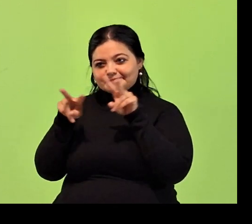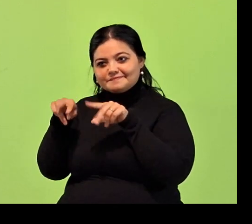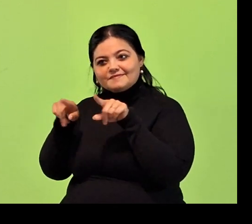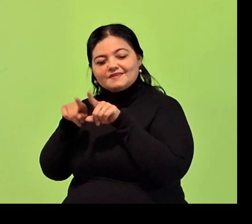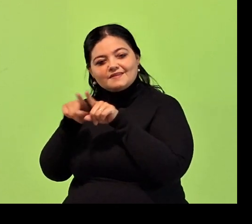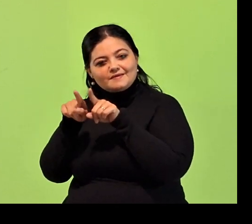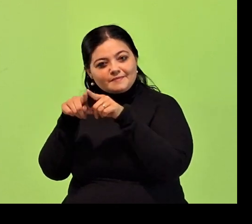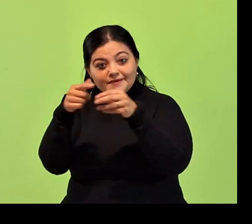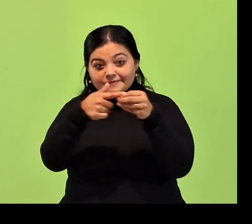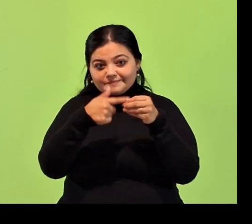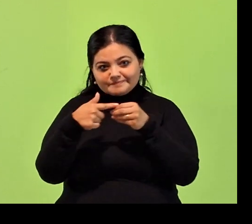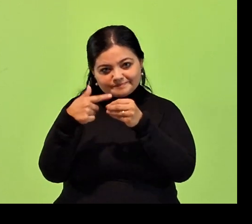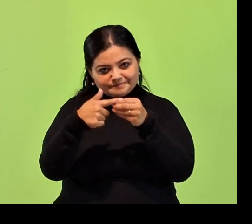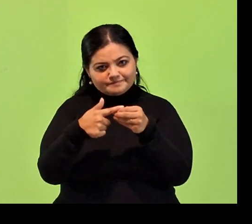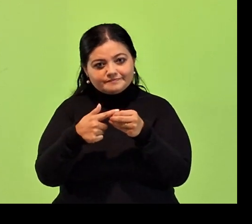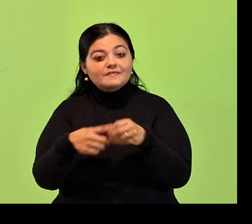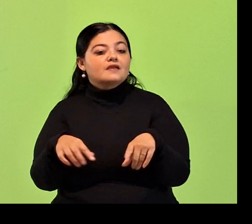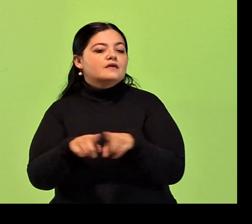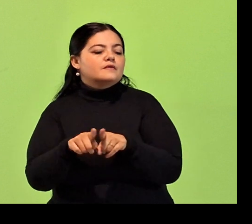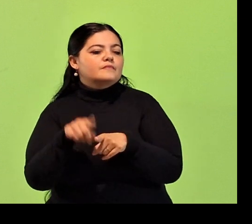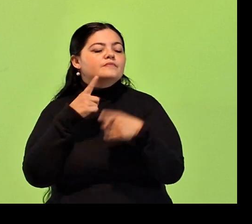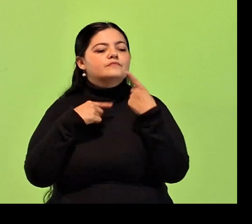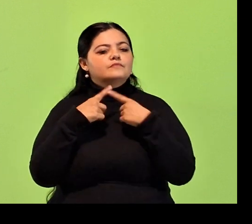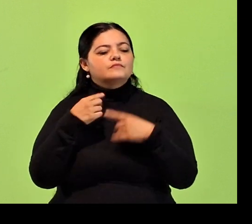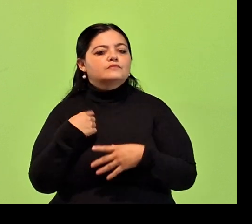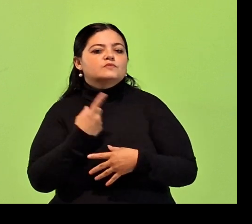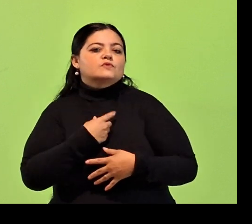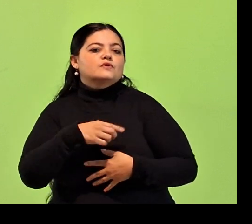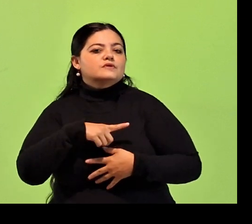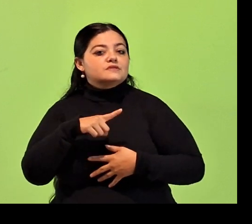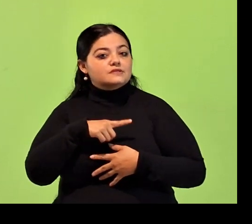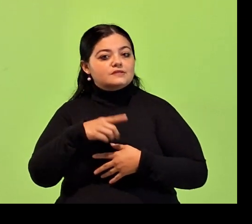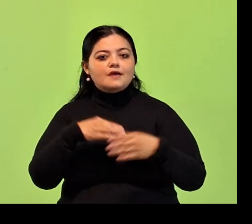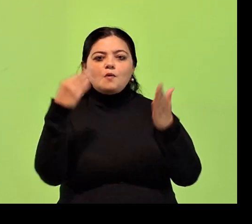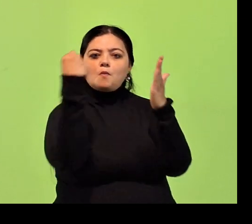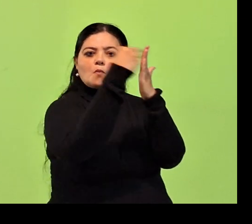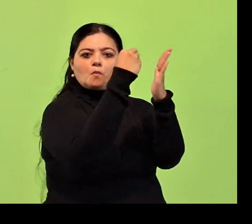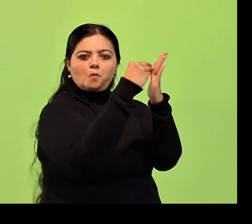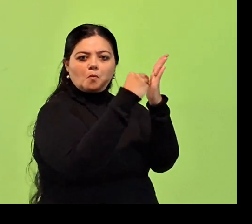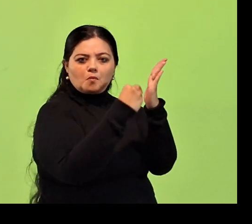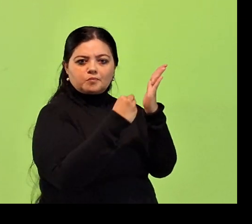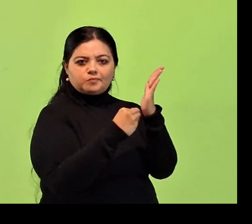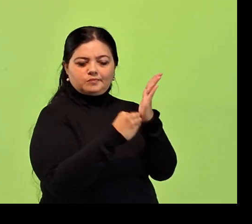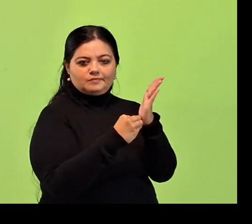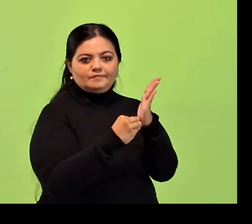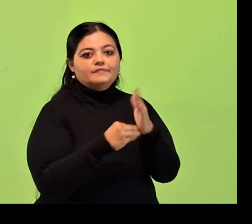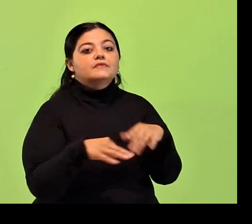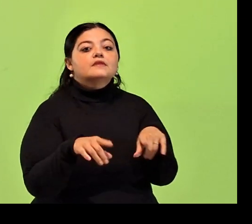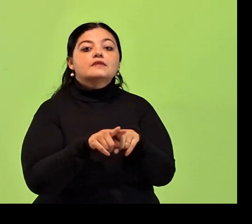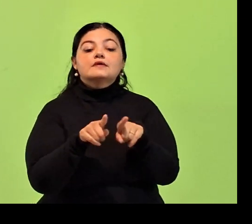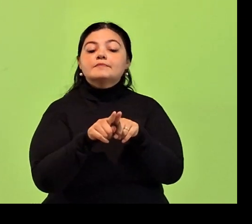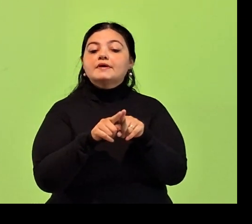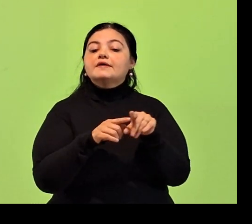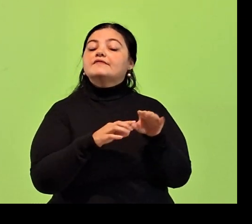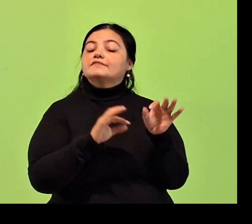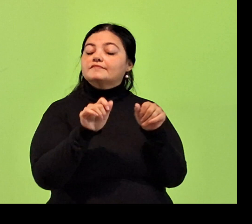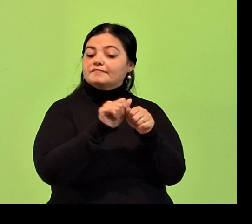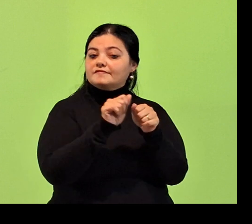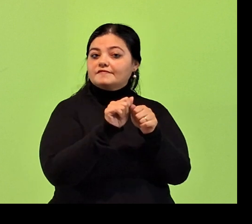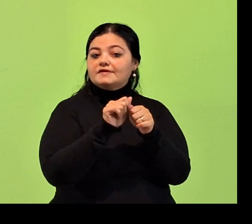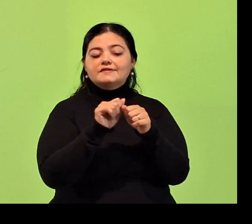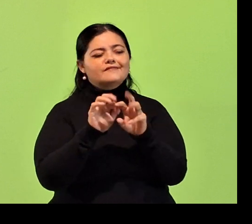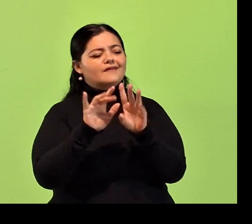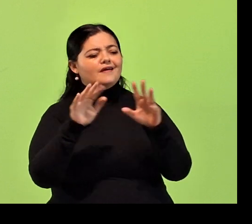urbanas. Outros dos nossos interesses envolvem a publicação de críticas e artigos científicos, além da produção de conteúdos para